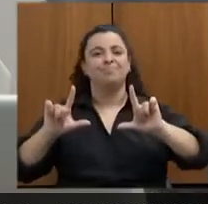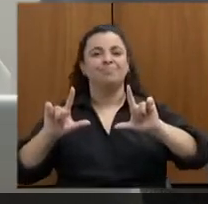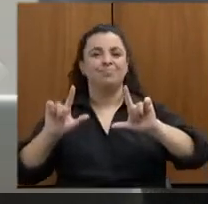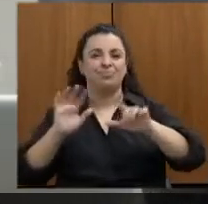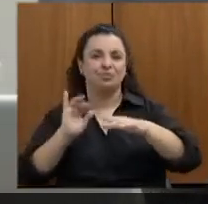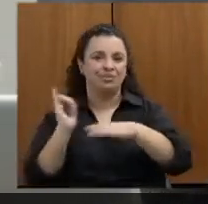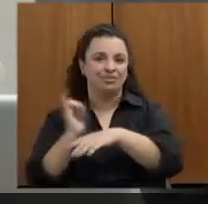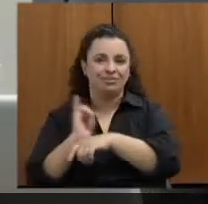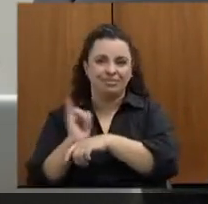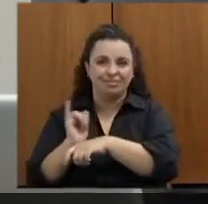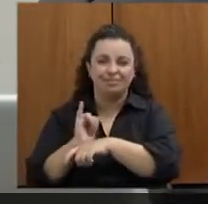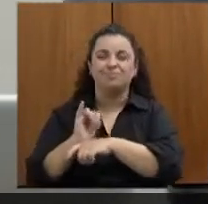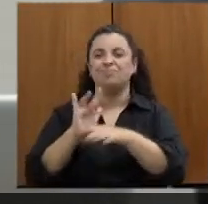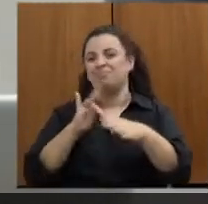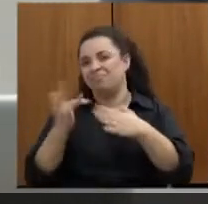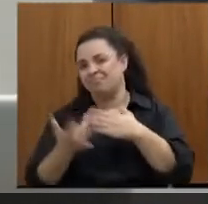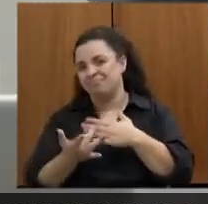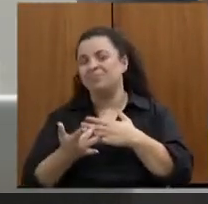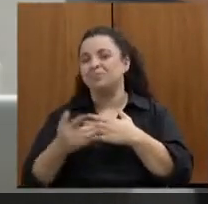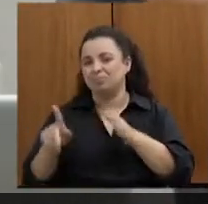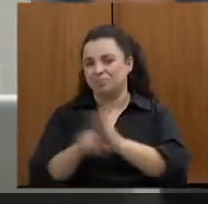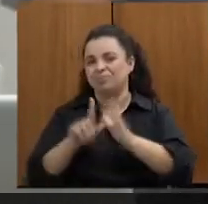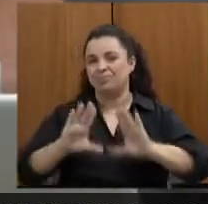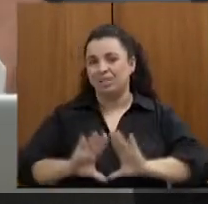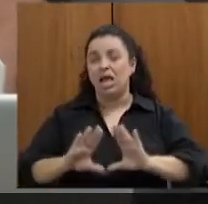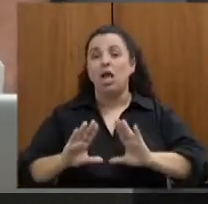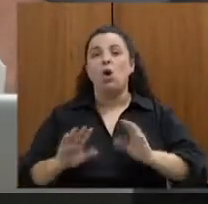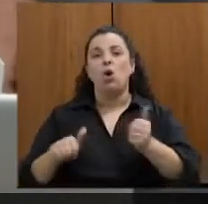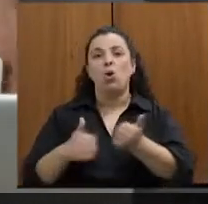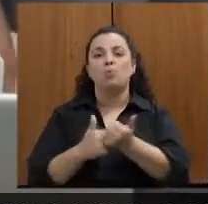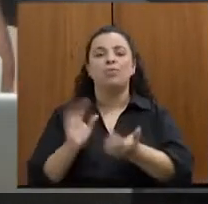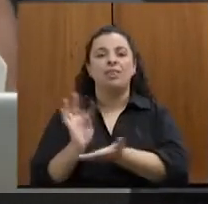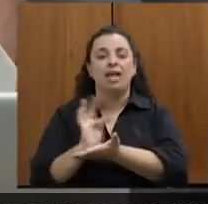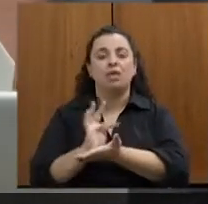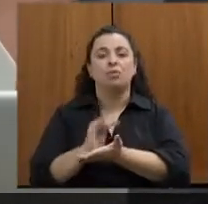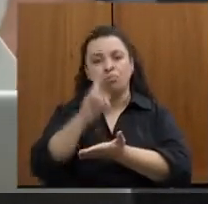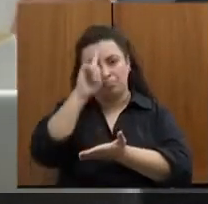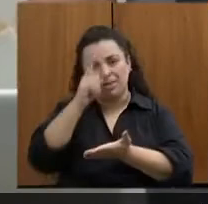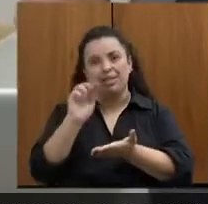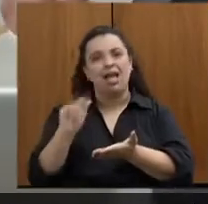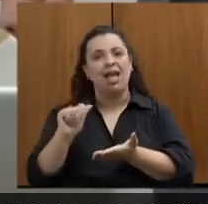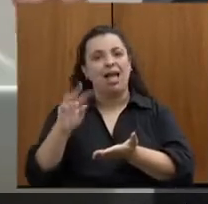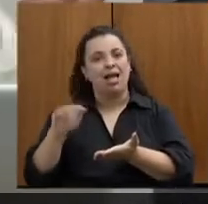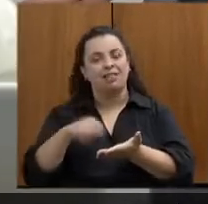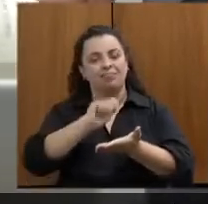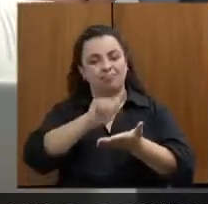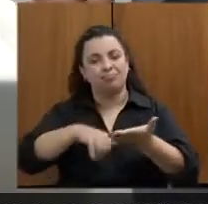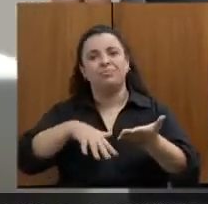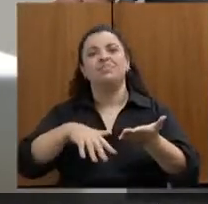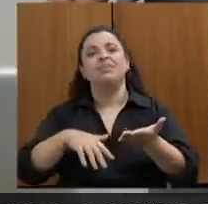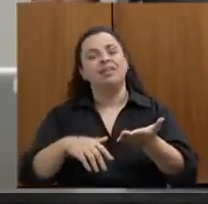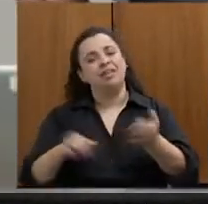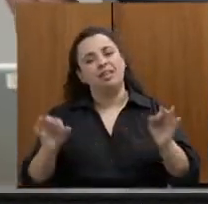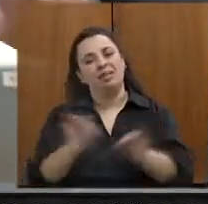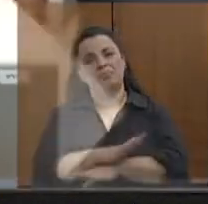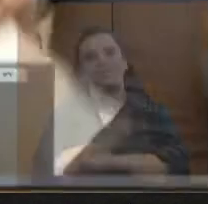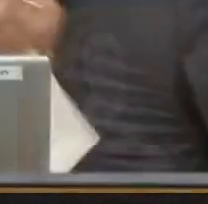Assembleia, a toda a equipe técnica aqui presente, determina a lavratura da ata e encerra os trabalhos.